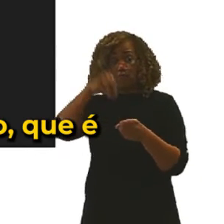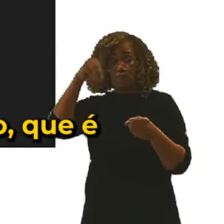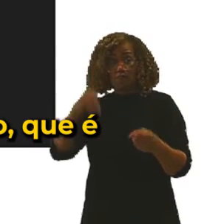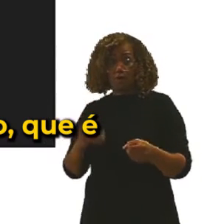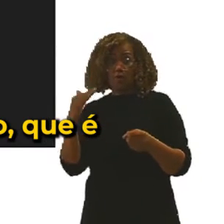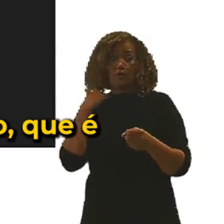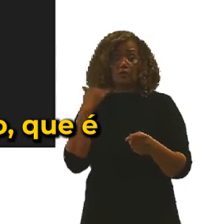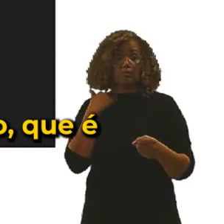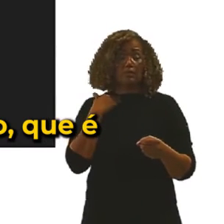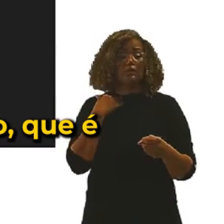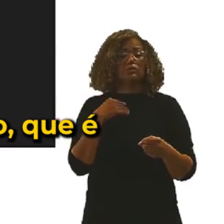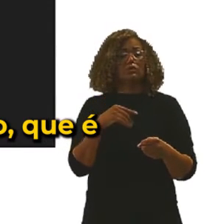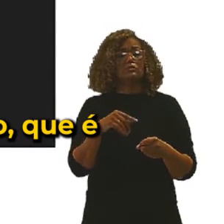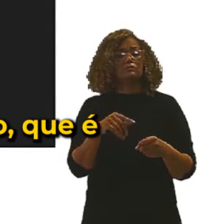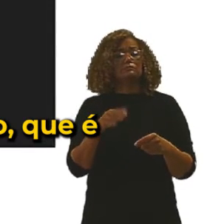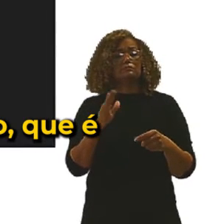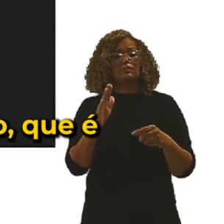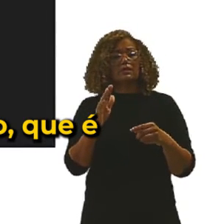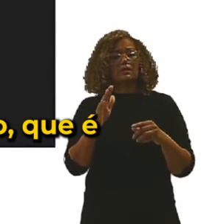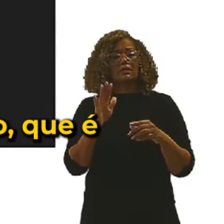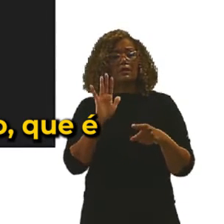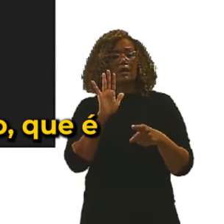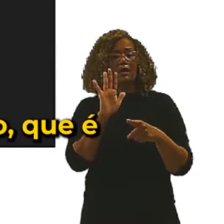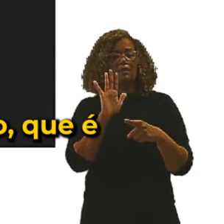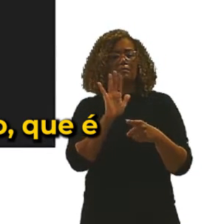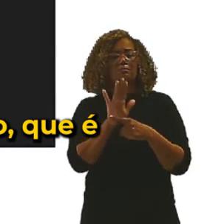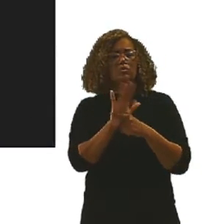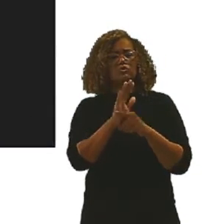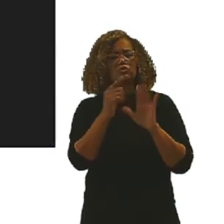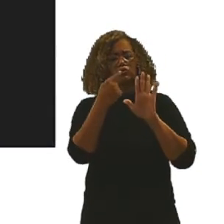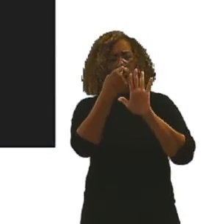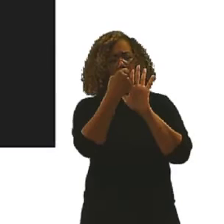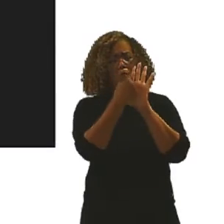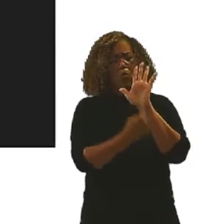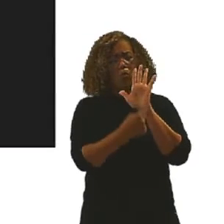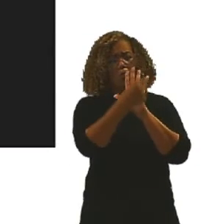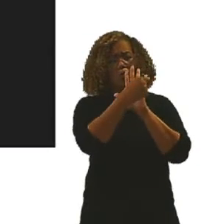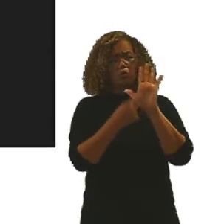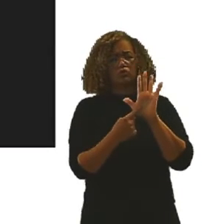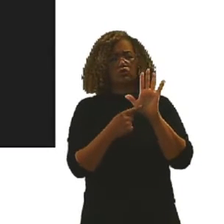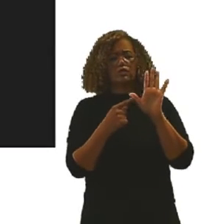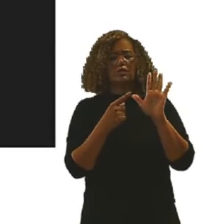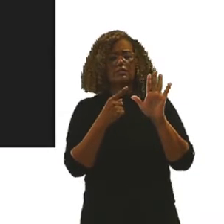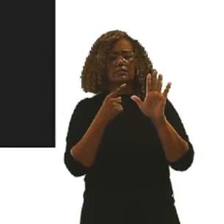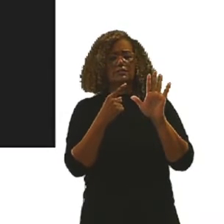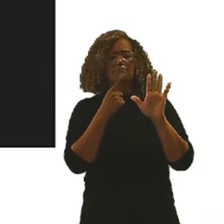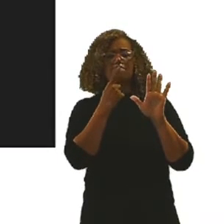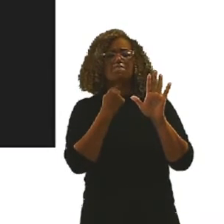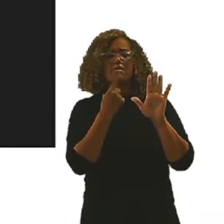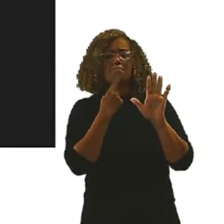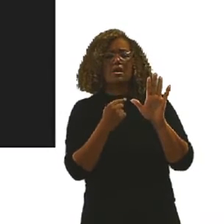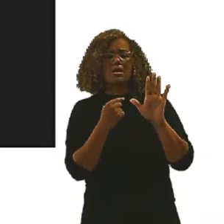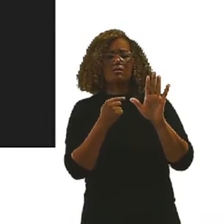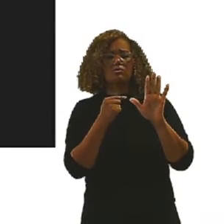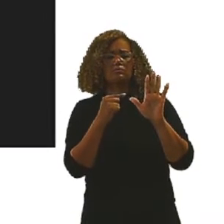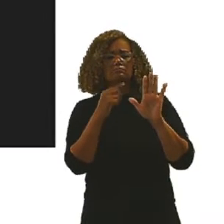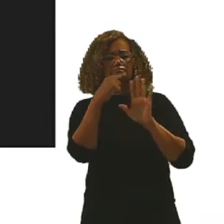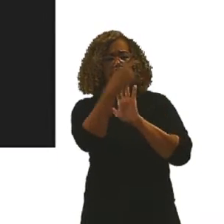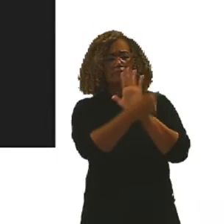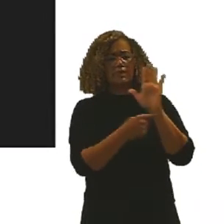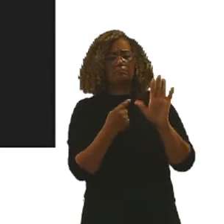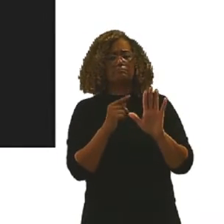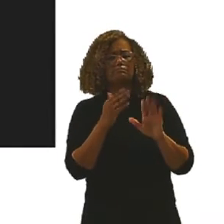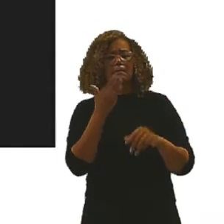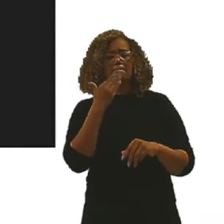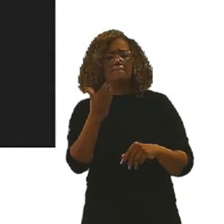daquela campanha do sinal vermelho, que é um X na mão, né, um pedido silencioso de socorro, ela fez um X no extrato do bancário,